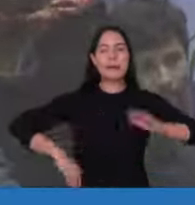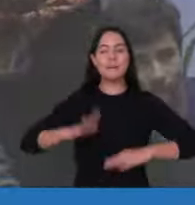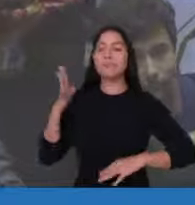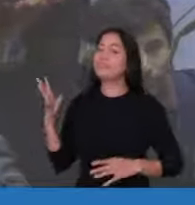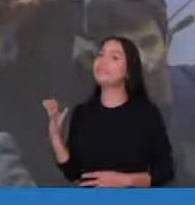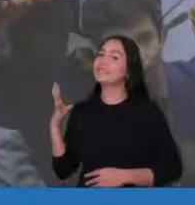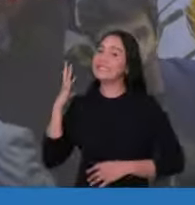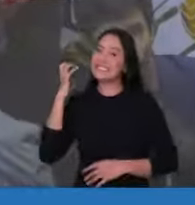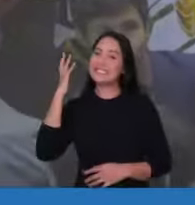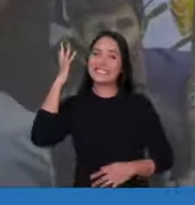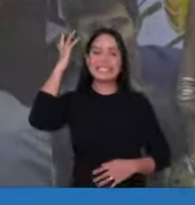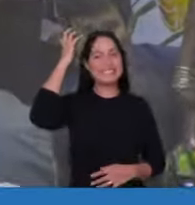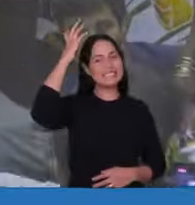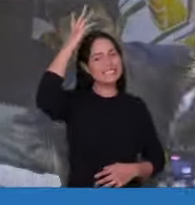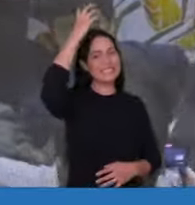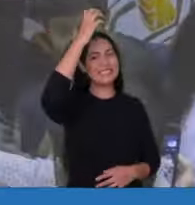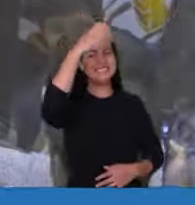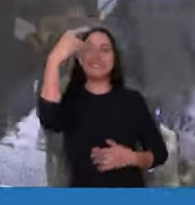Marielle nos